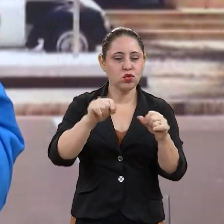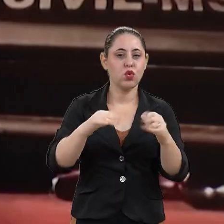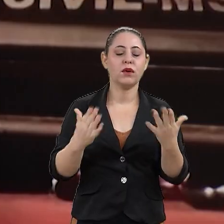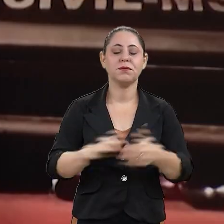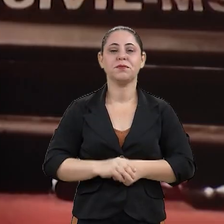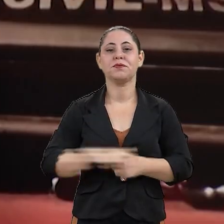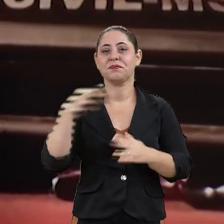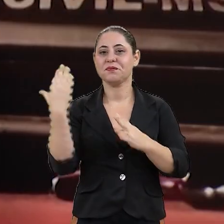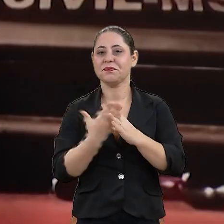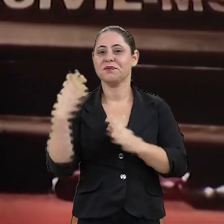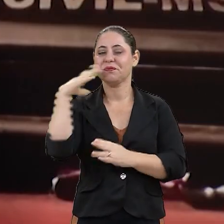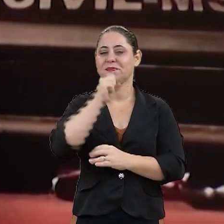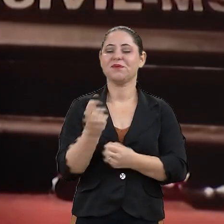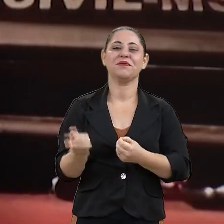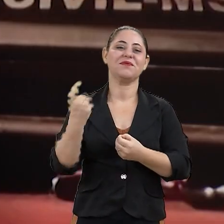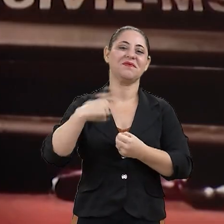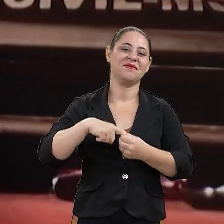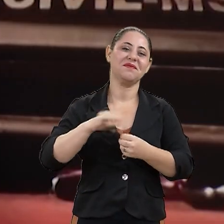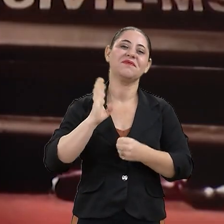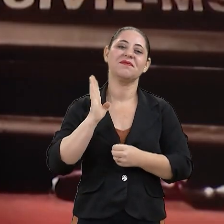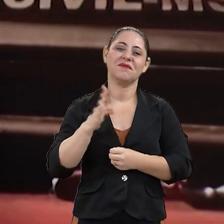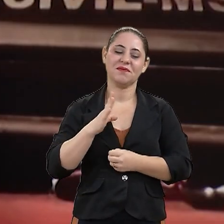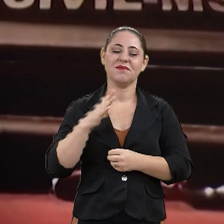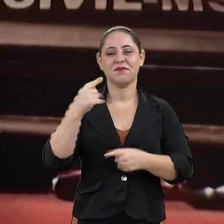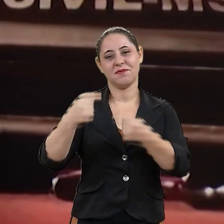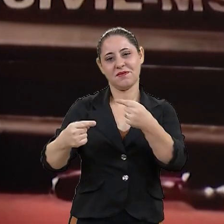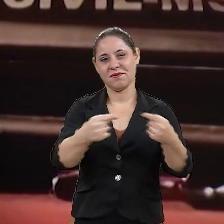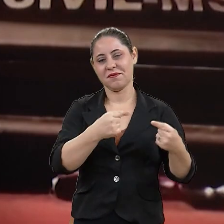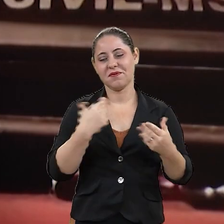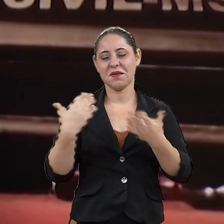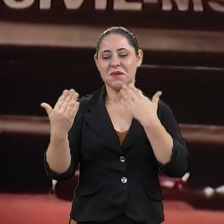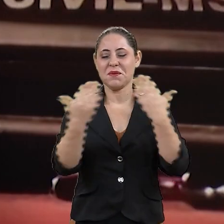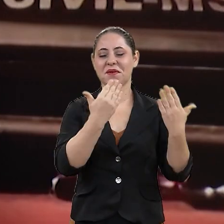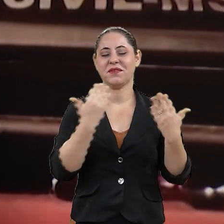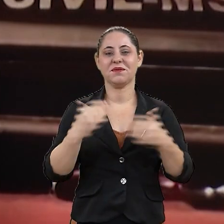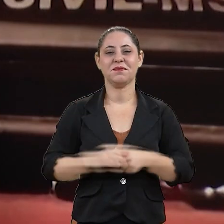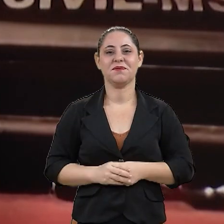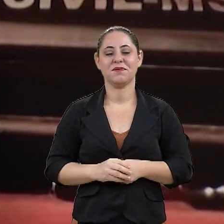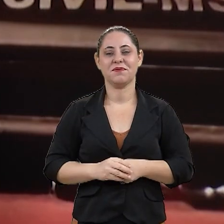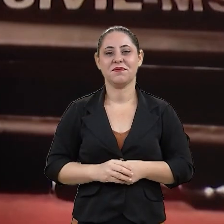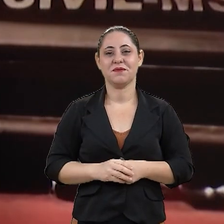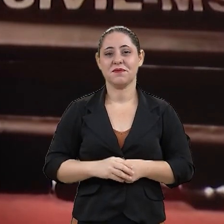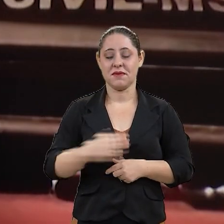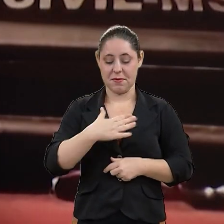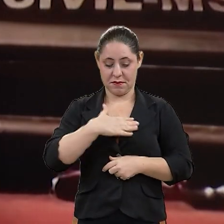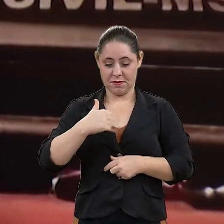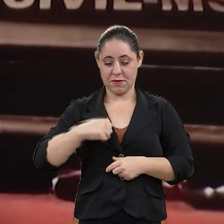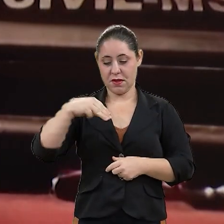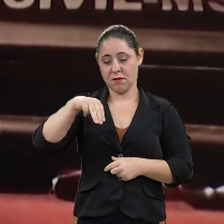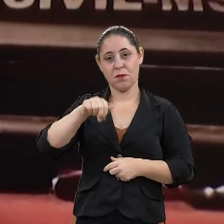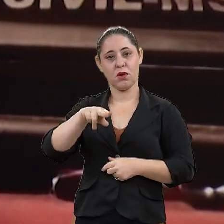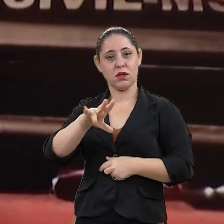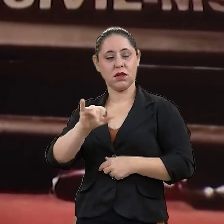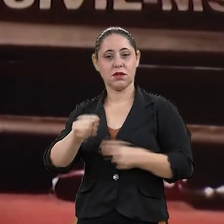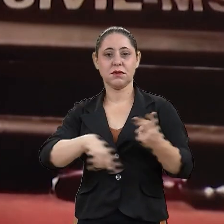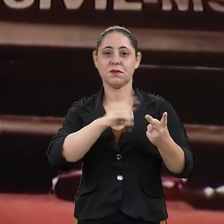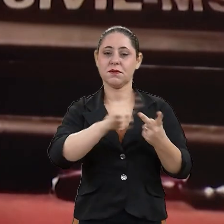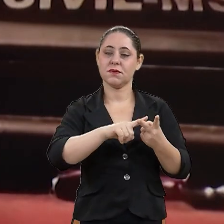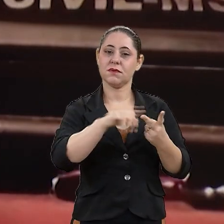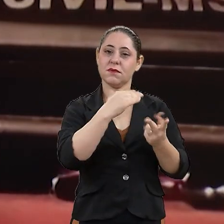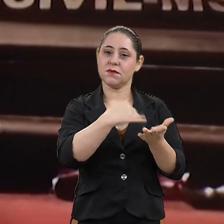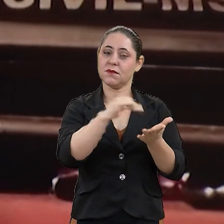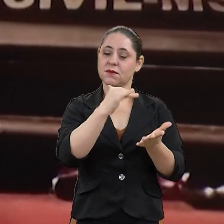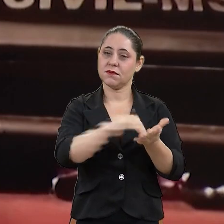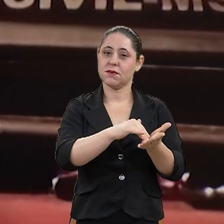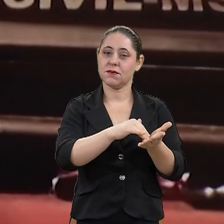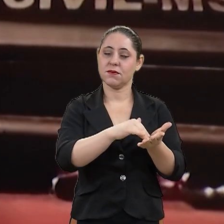melhorar. Vamos para um rápido intervalo e já voltamos para continuar o nosso bate-papo com a primeira-dama Mônica